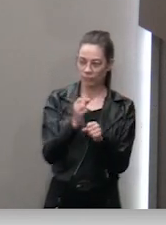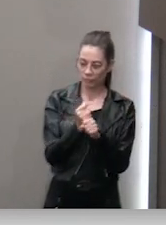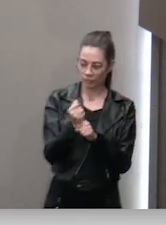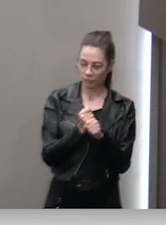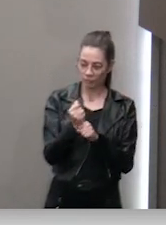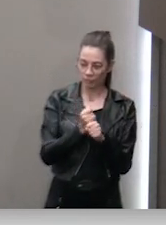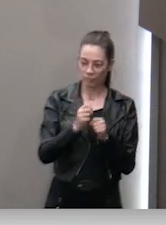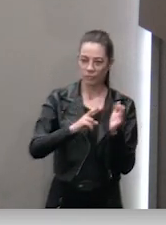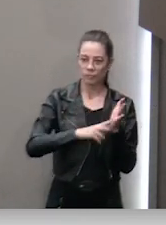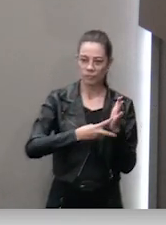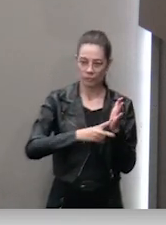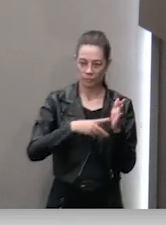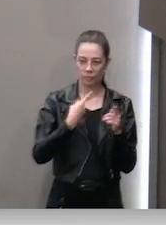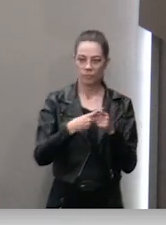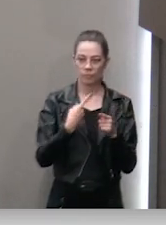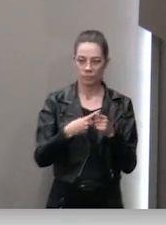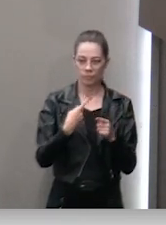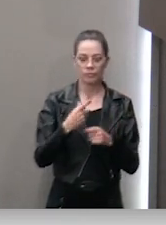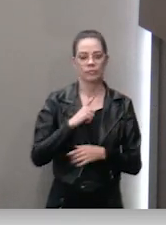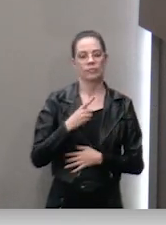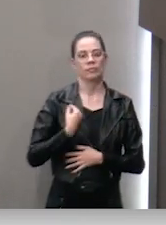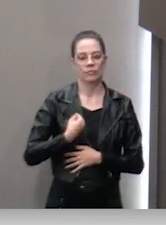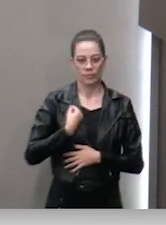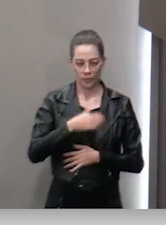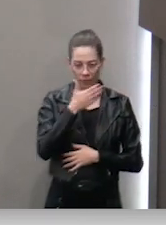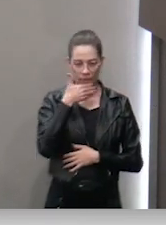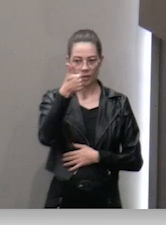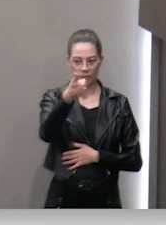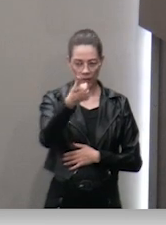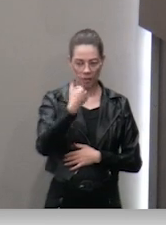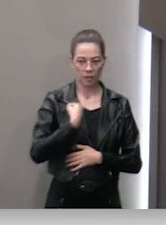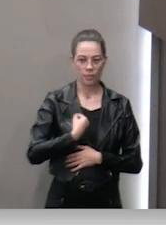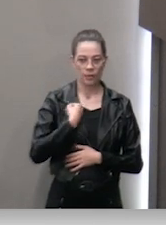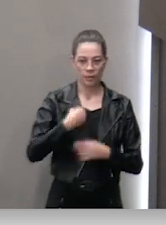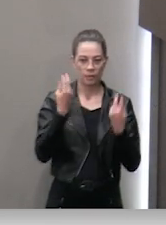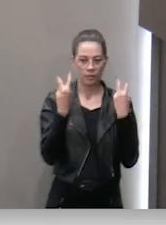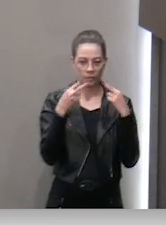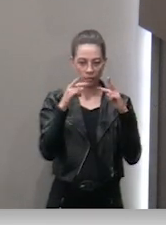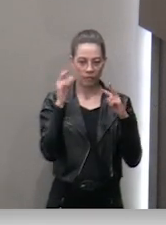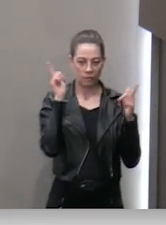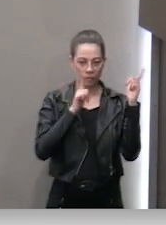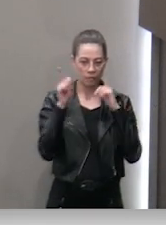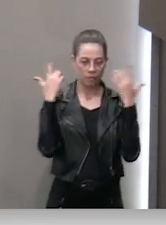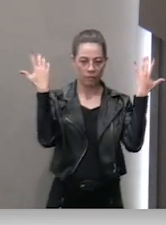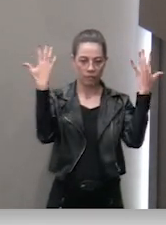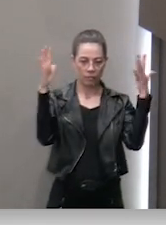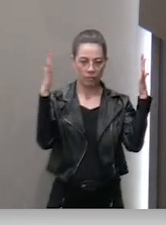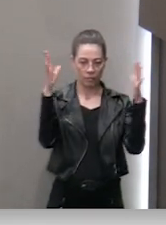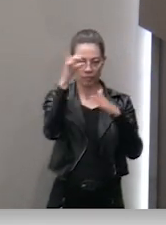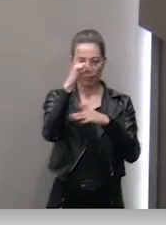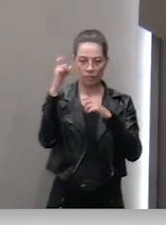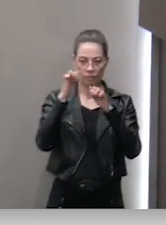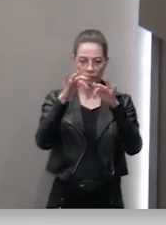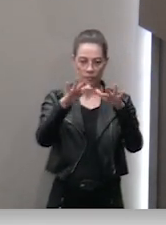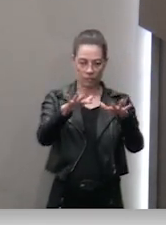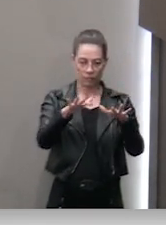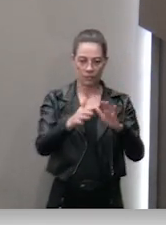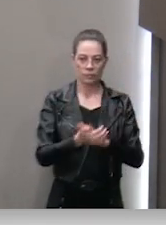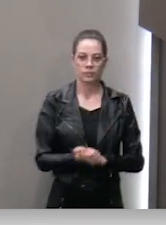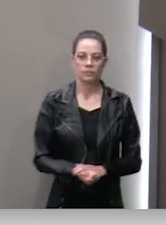do Simpasso, porque um sindicato desse vale a pena viver e vale a pena comemorar. Deus abençoe a todos.